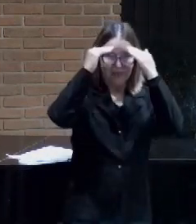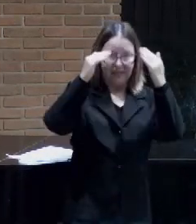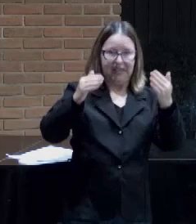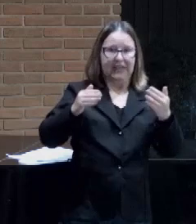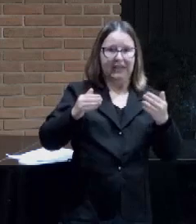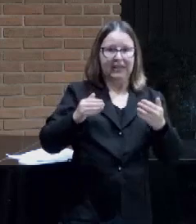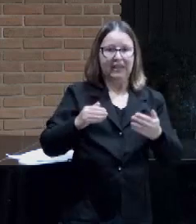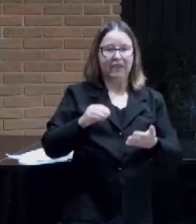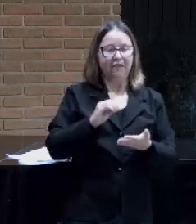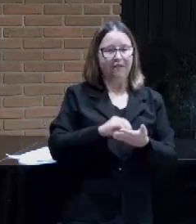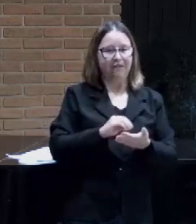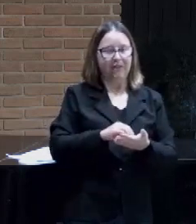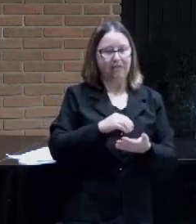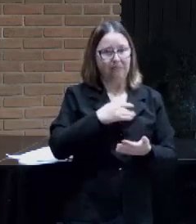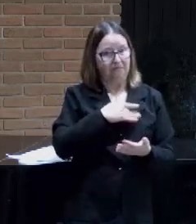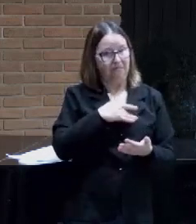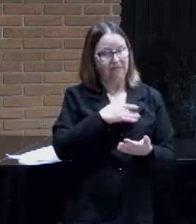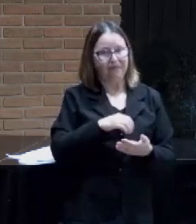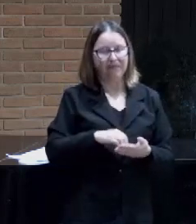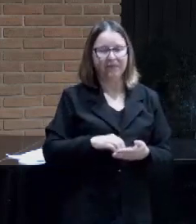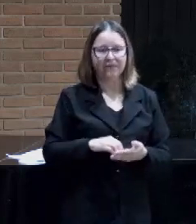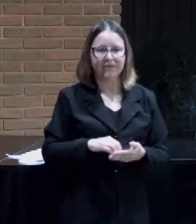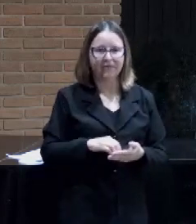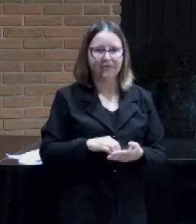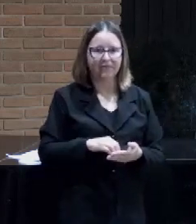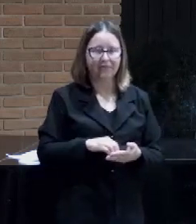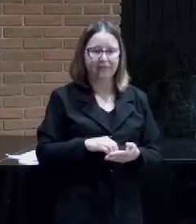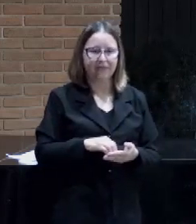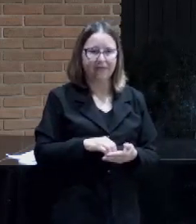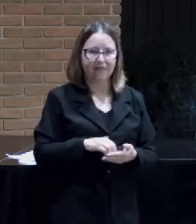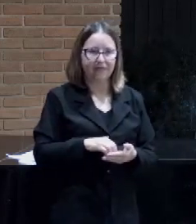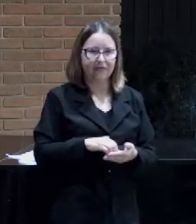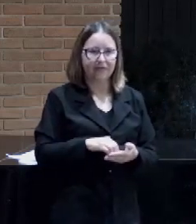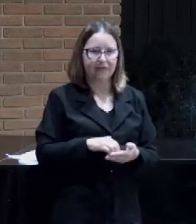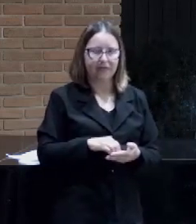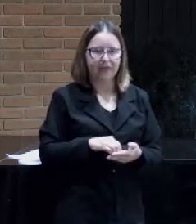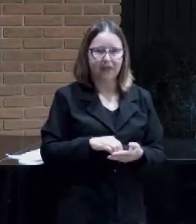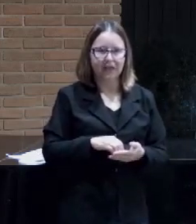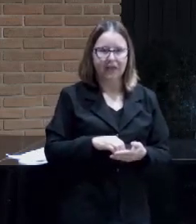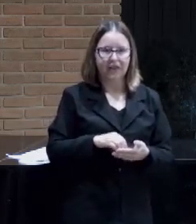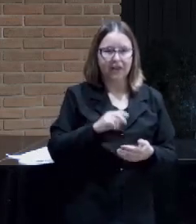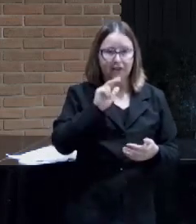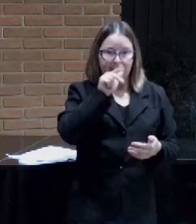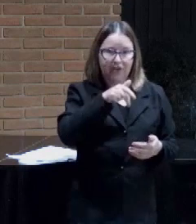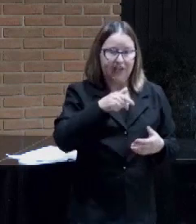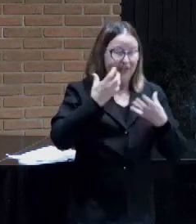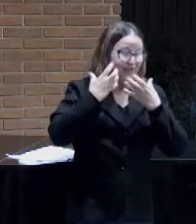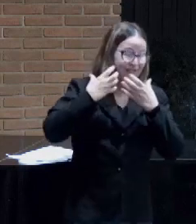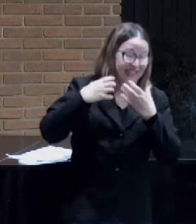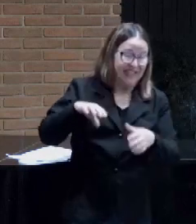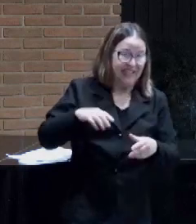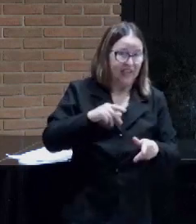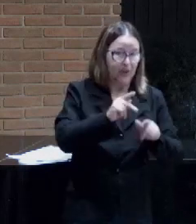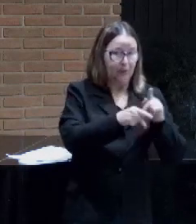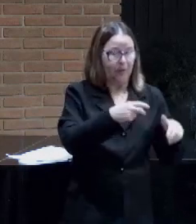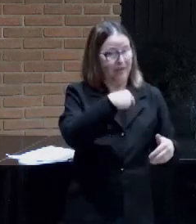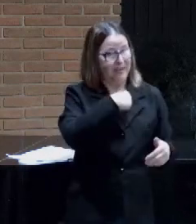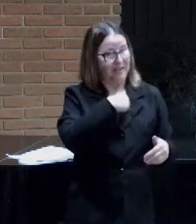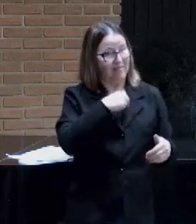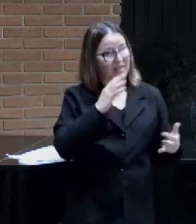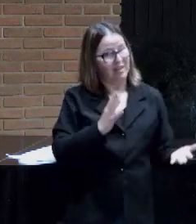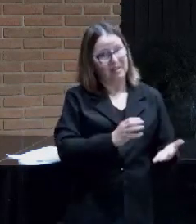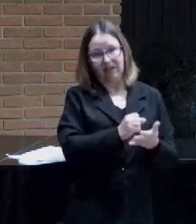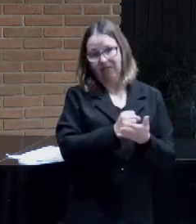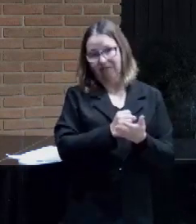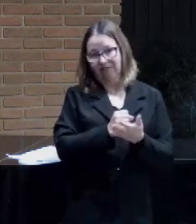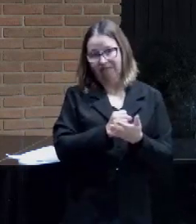o povo ninivita, querendo que eles pagassem o preço por seus pecados. Todos os seus pecados, no caso de Jonas, são os pecados também que